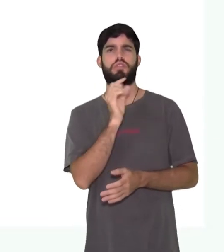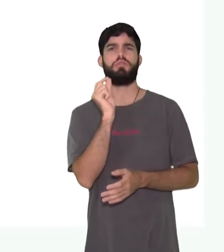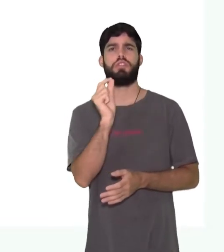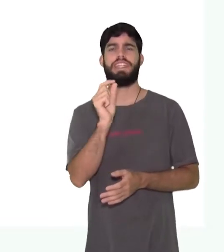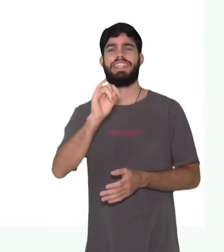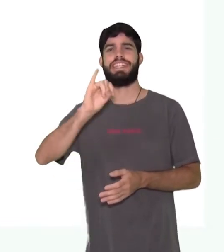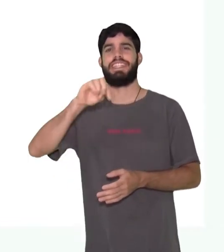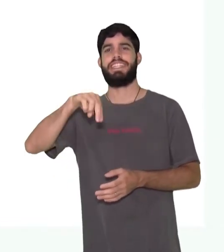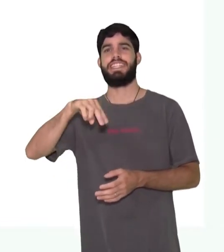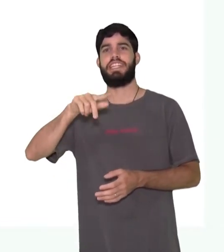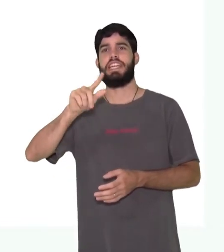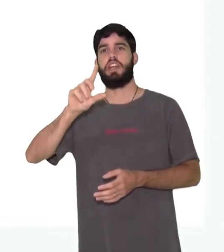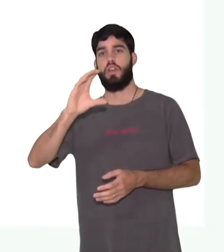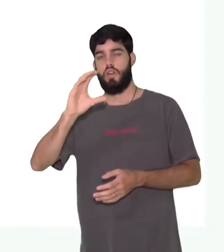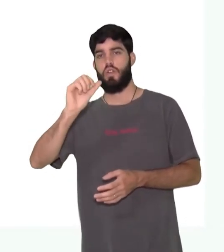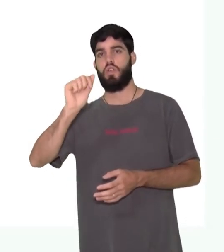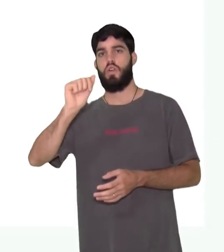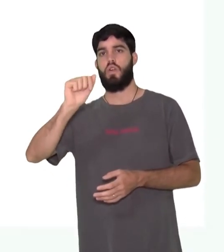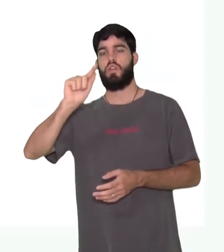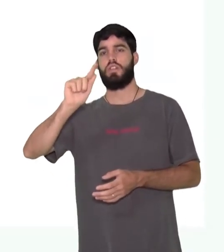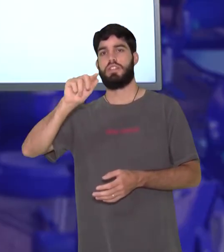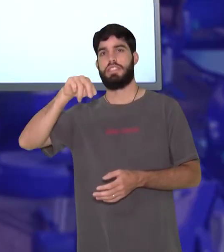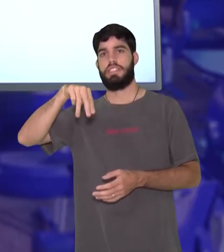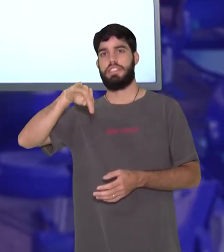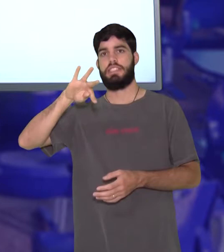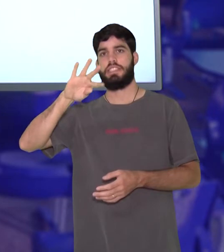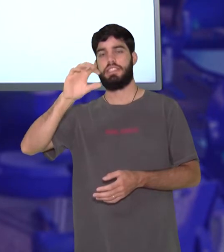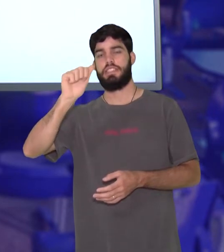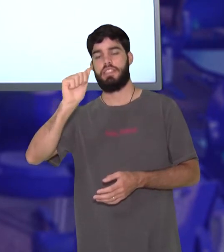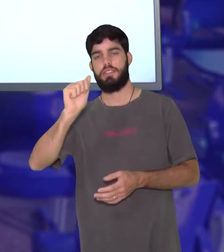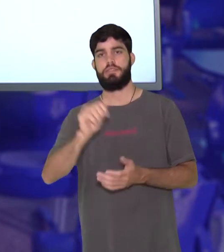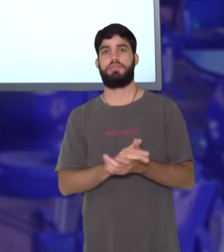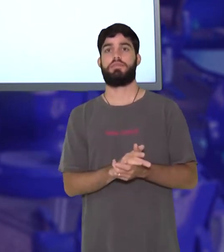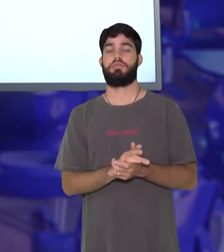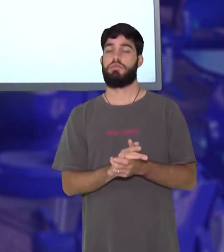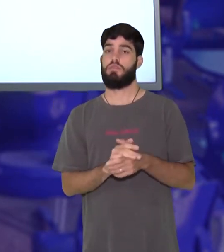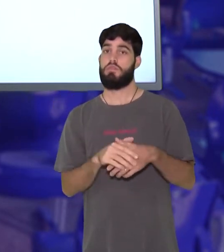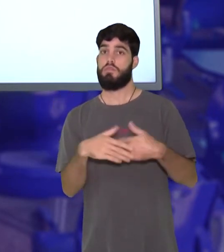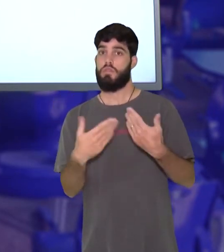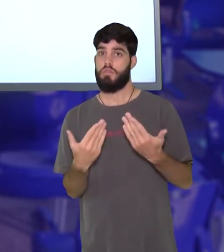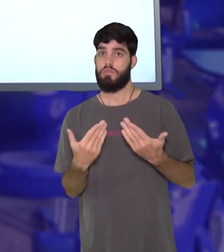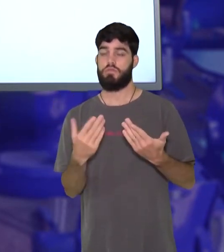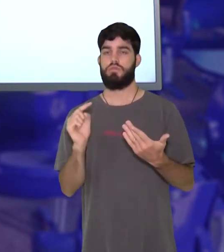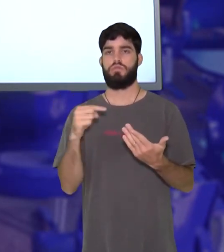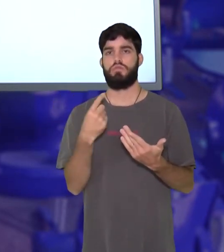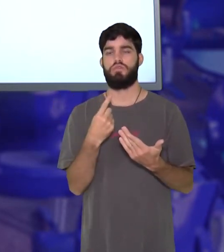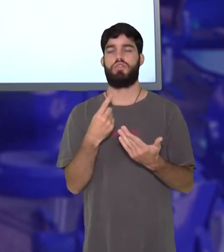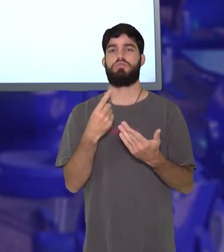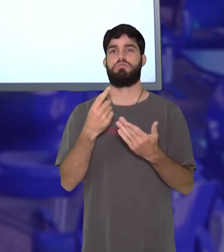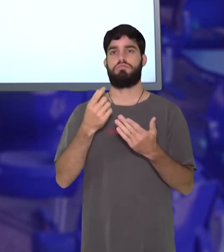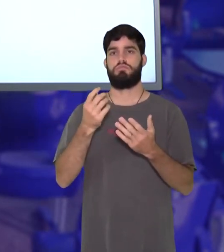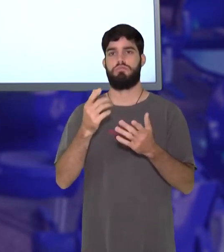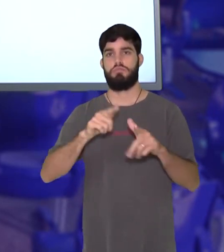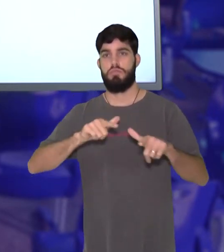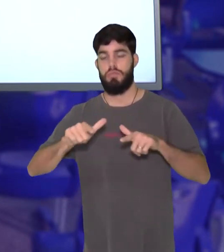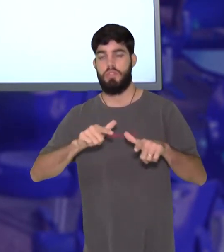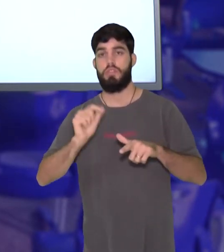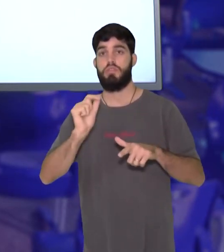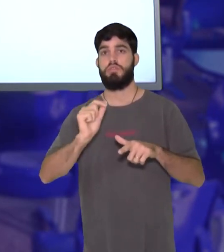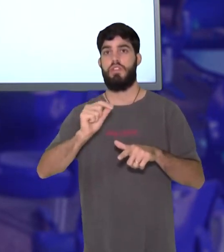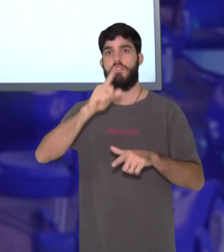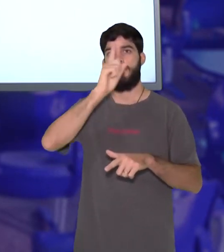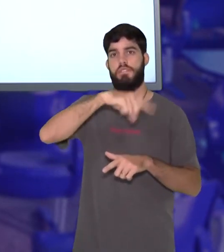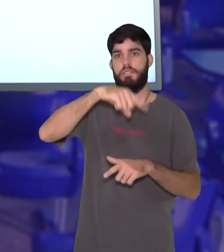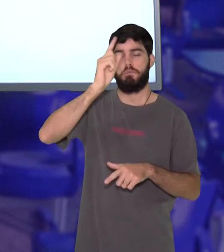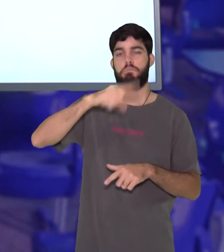podendo ter mais de uma incógnita por equação nesse caso nós trabalharemos com variáveis pois